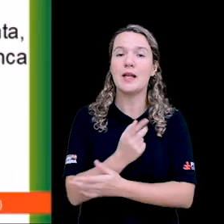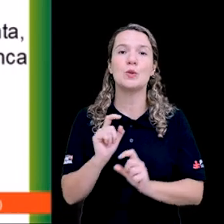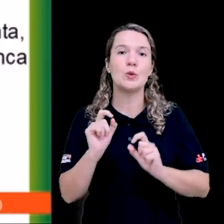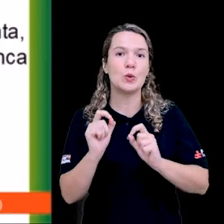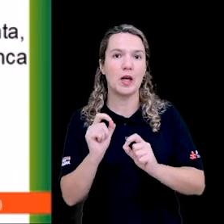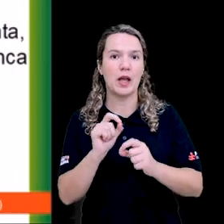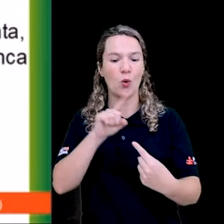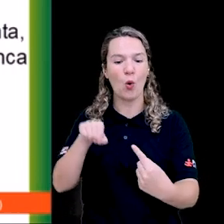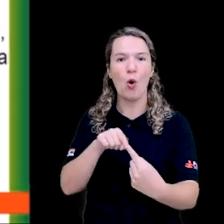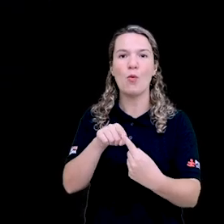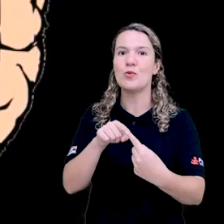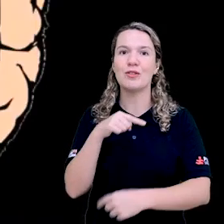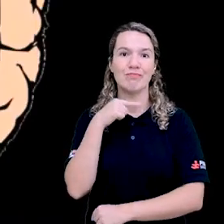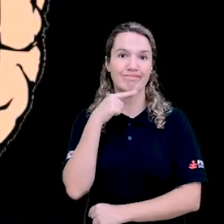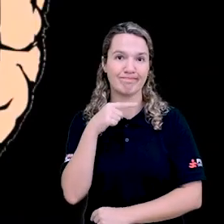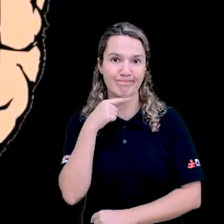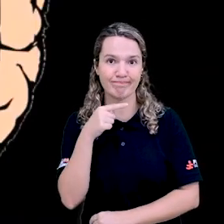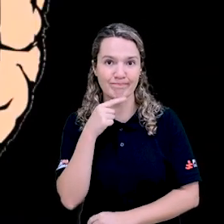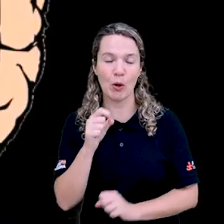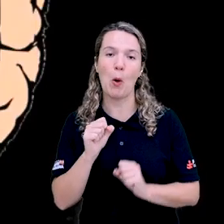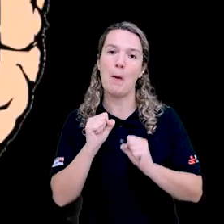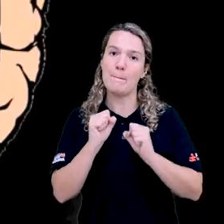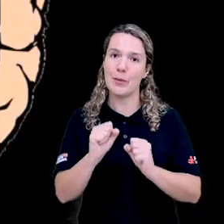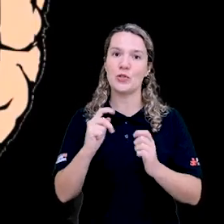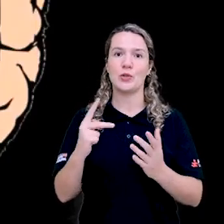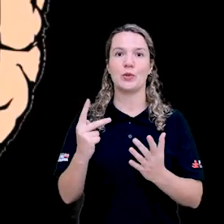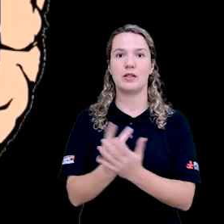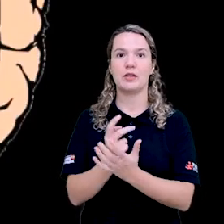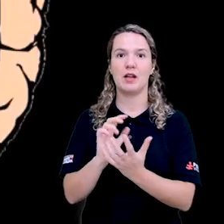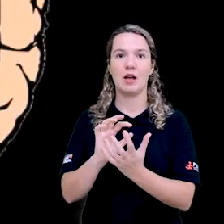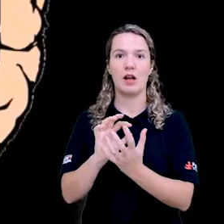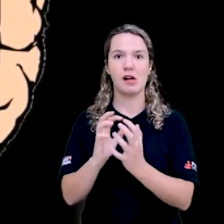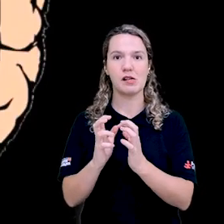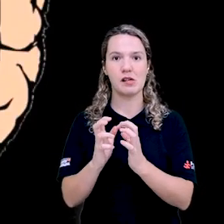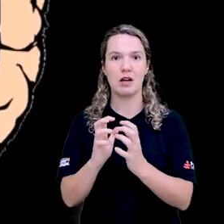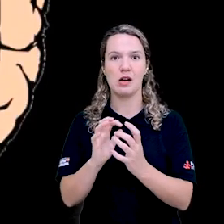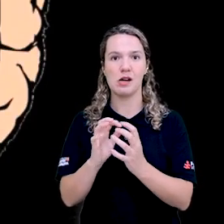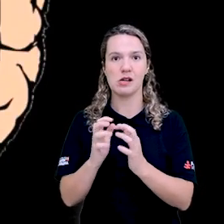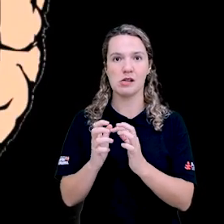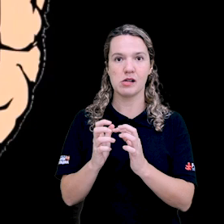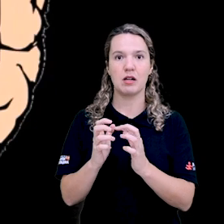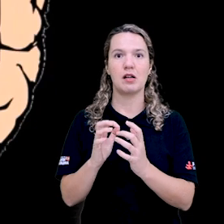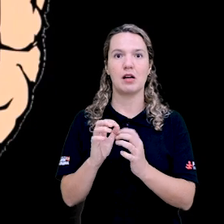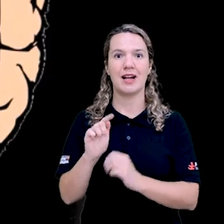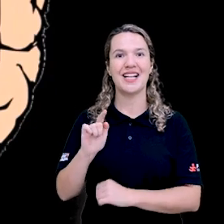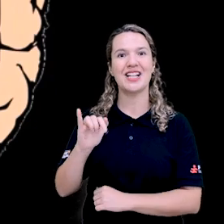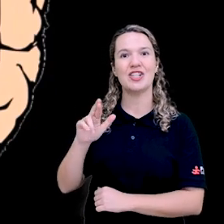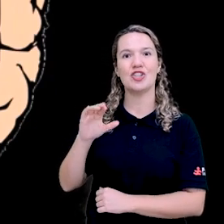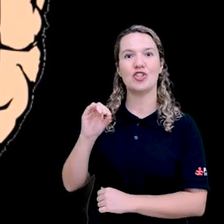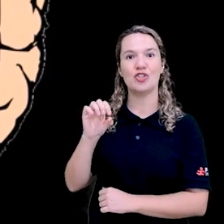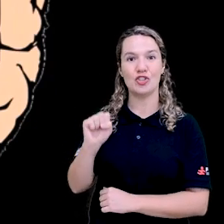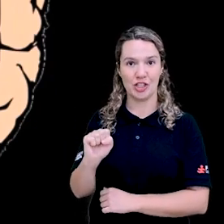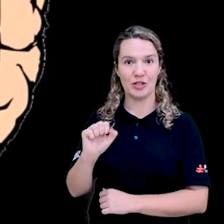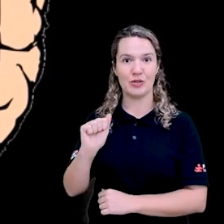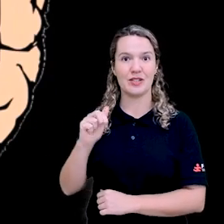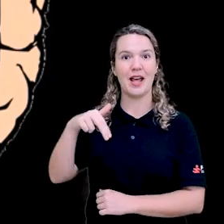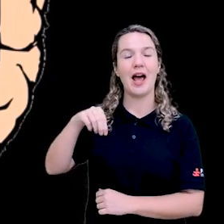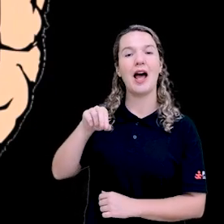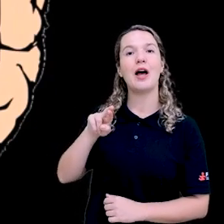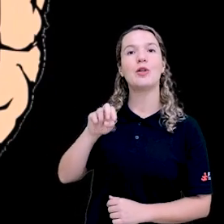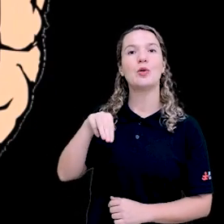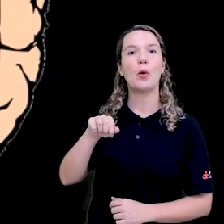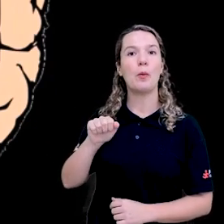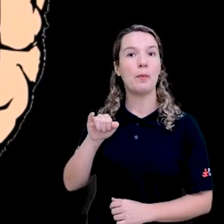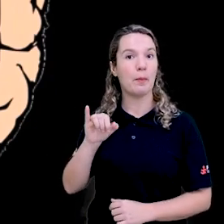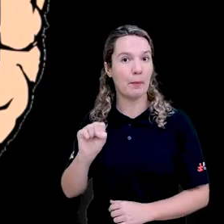destino e com isso ocorre giros anormais. Você sabe que o nosso cérebro tem muitos giros